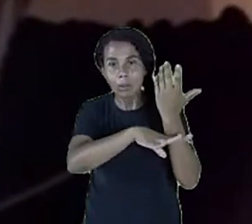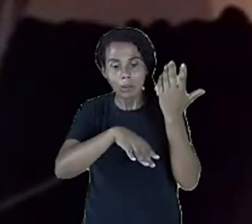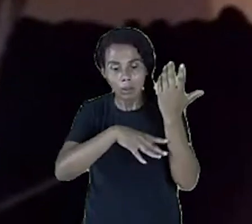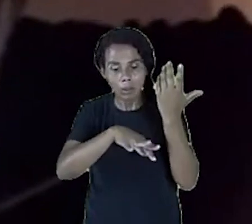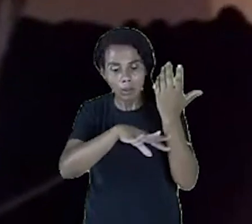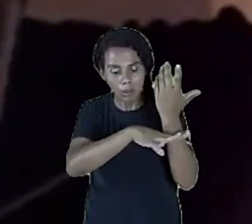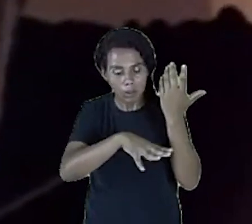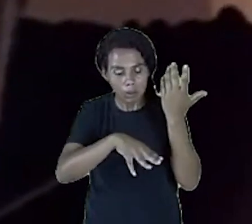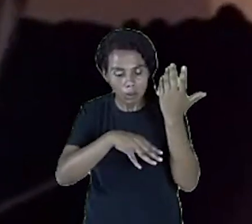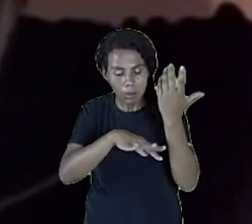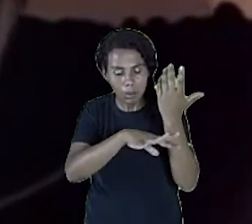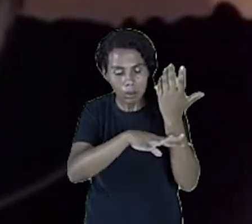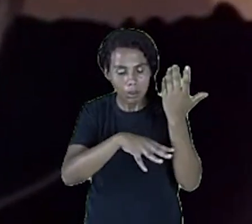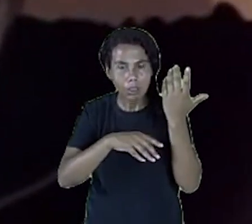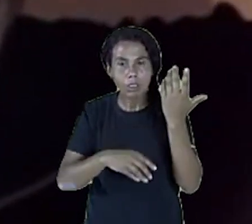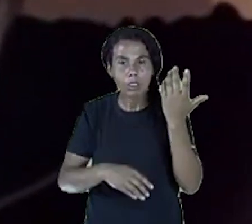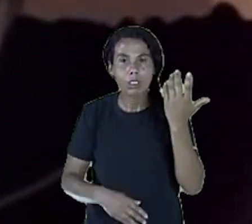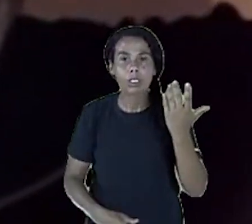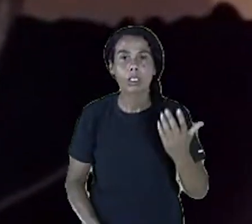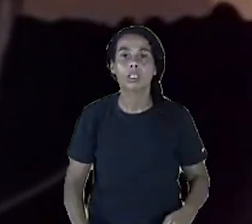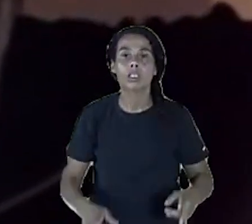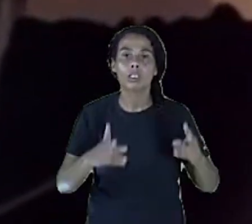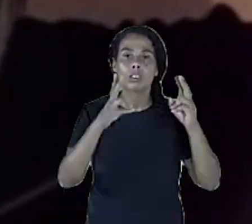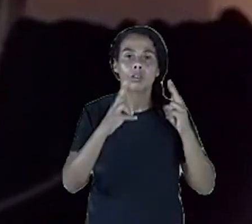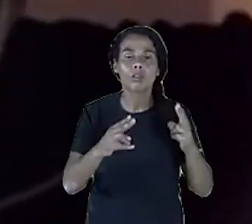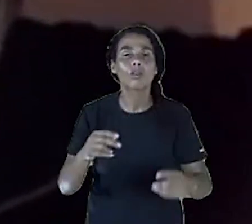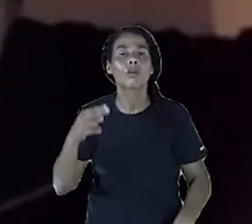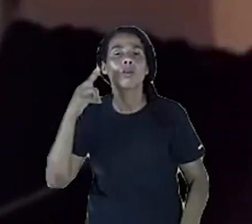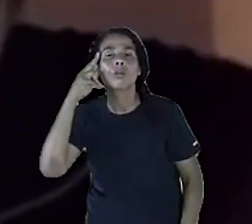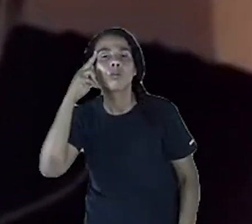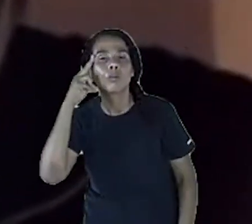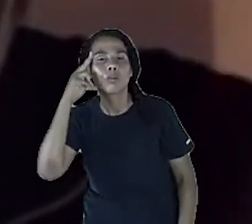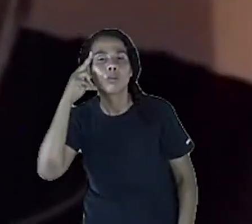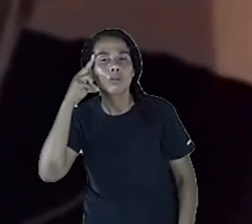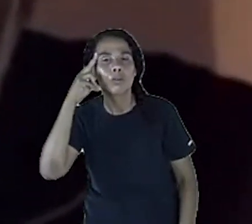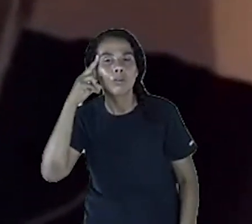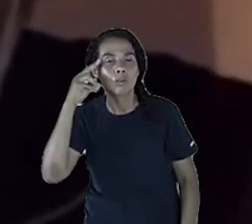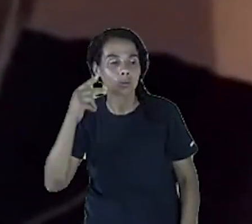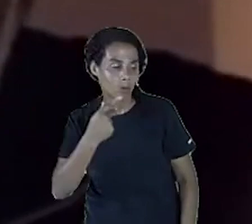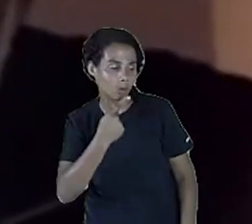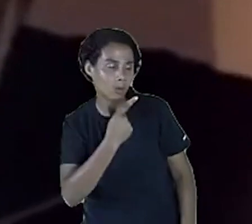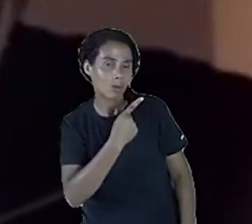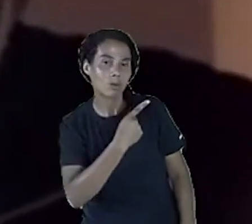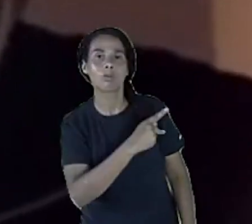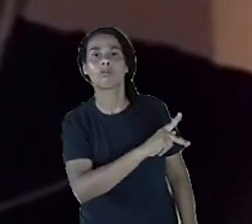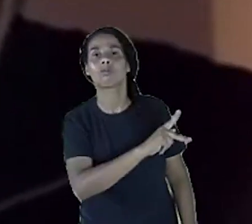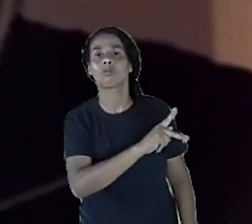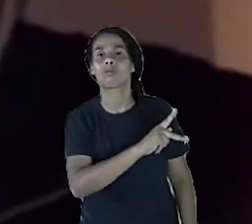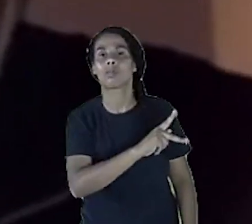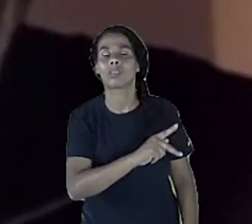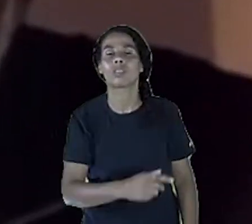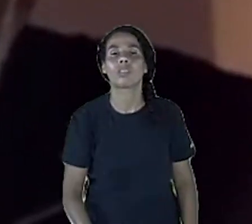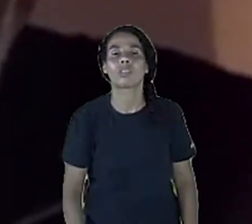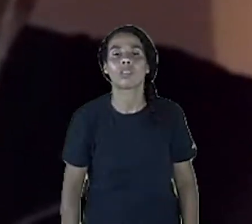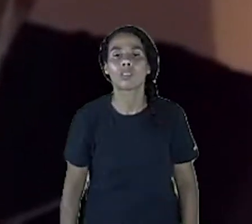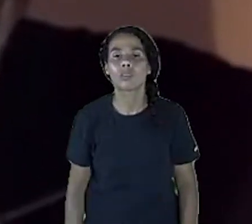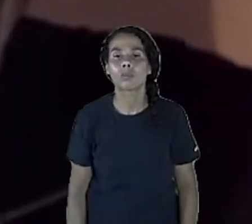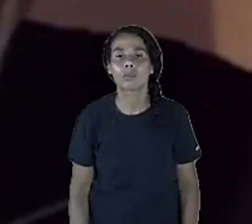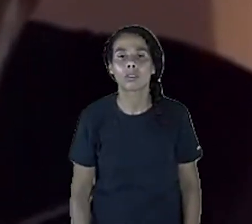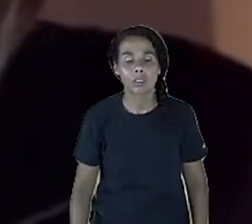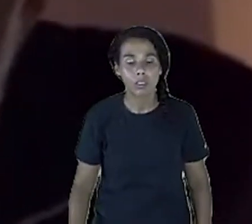fluente e clara, cristalina pela torneirinha do filtro, enfim. Então é